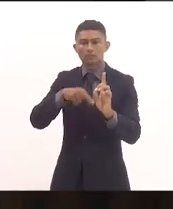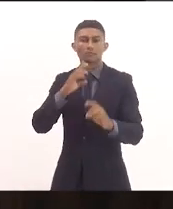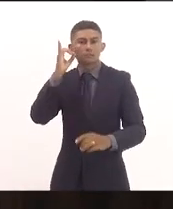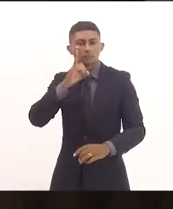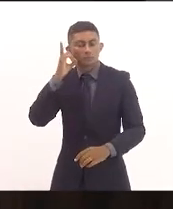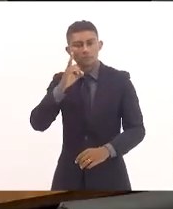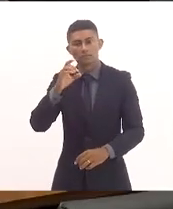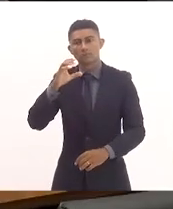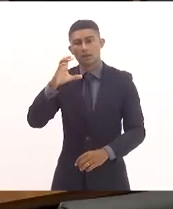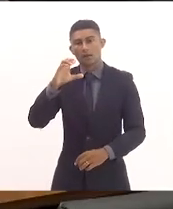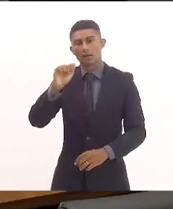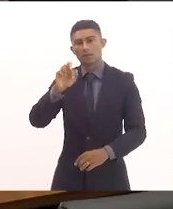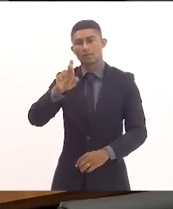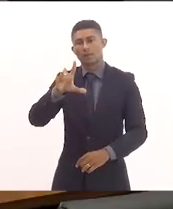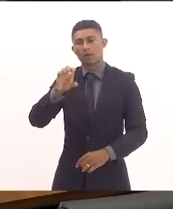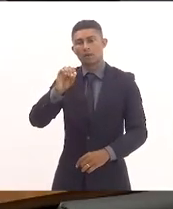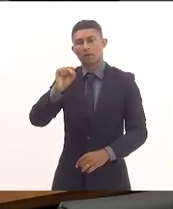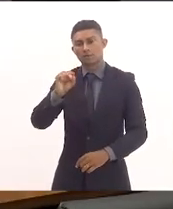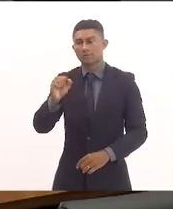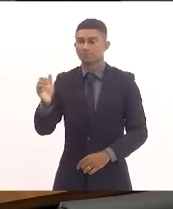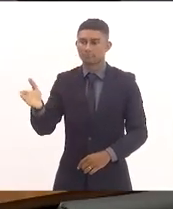Carlos Mink.